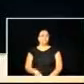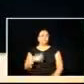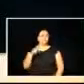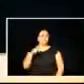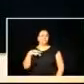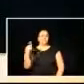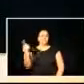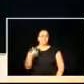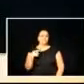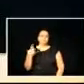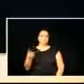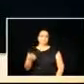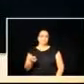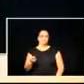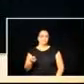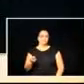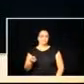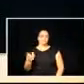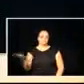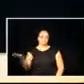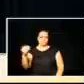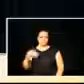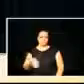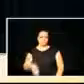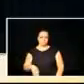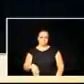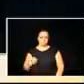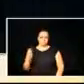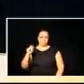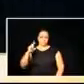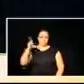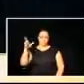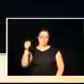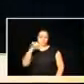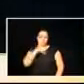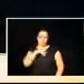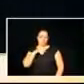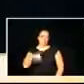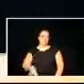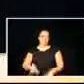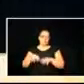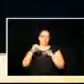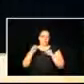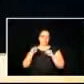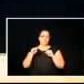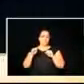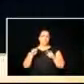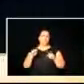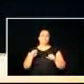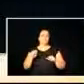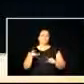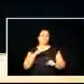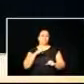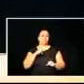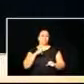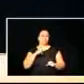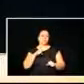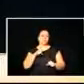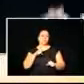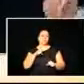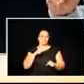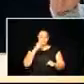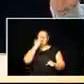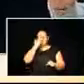quando manda aumento para essa casa, eu acho que é um dever de nós todos poder,